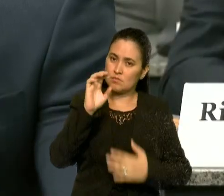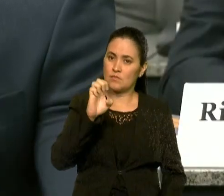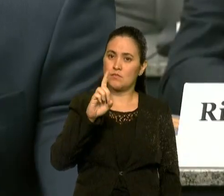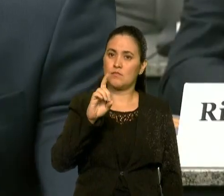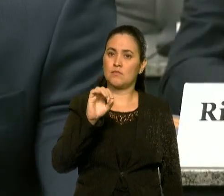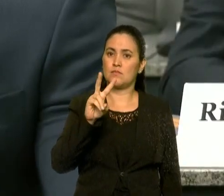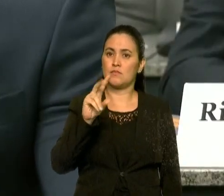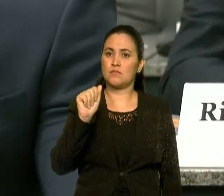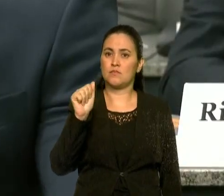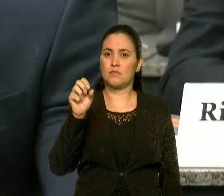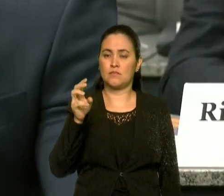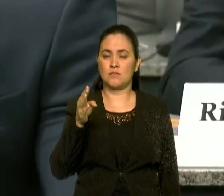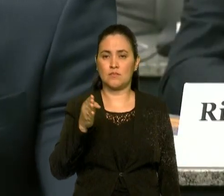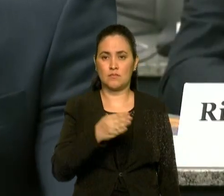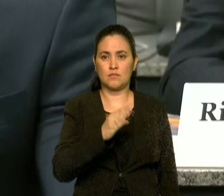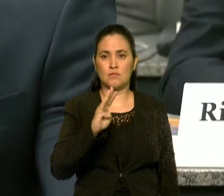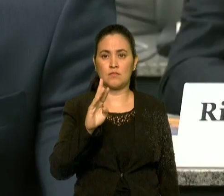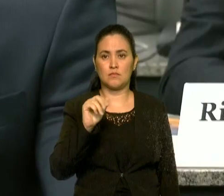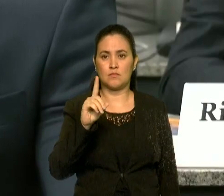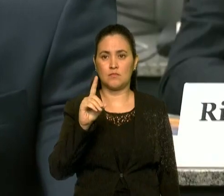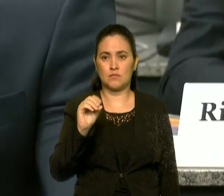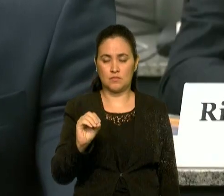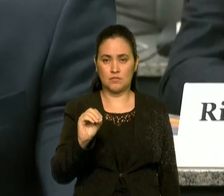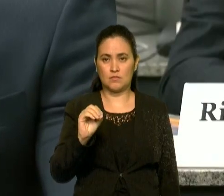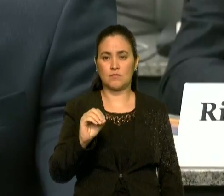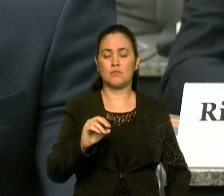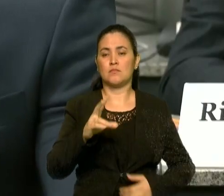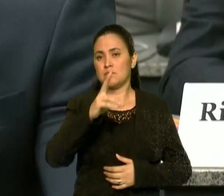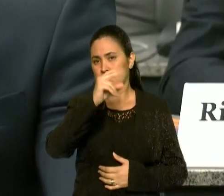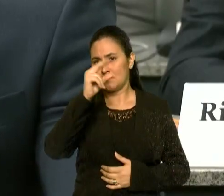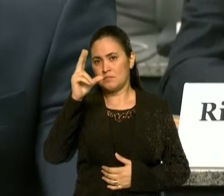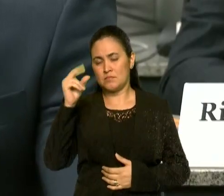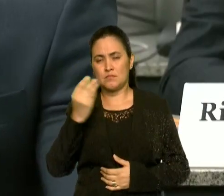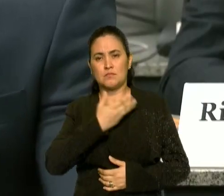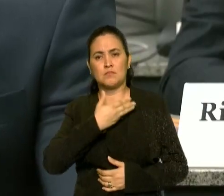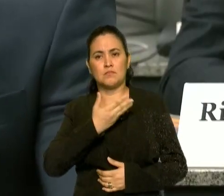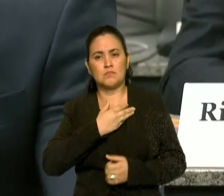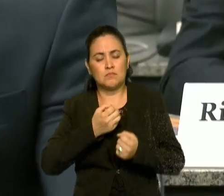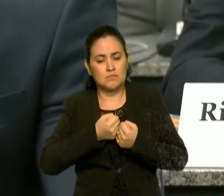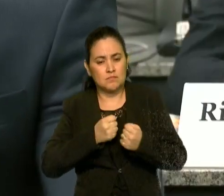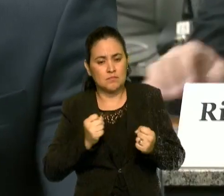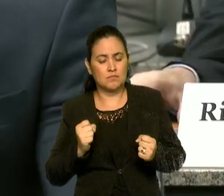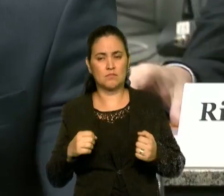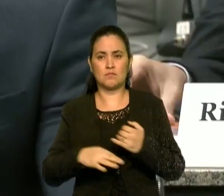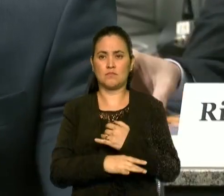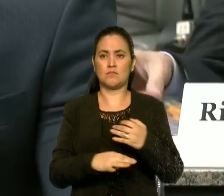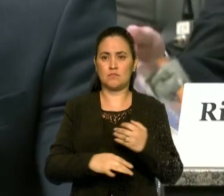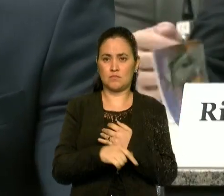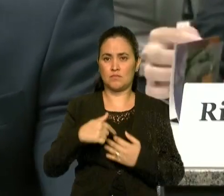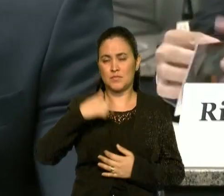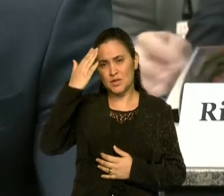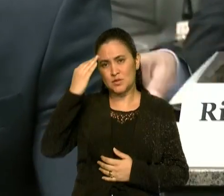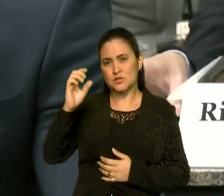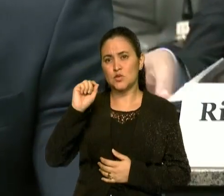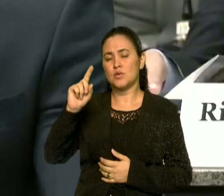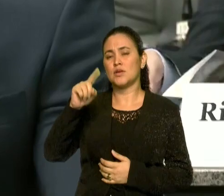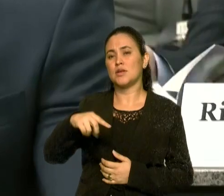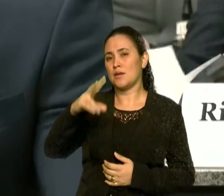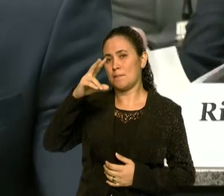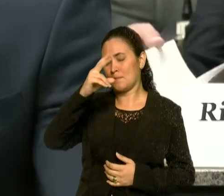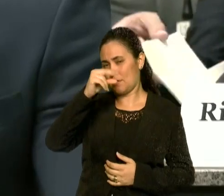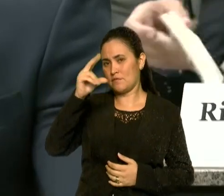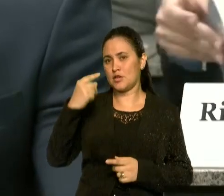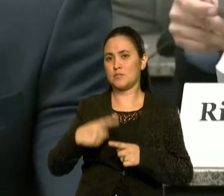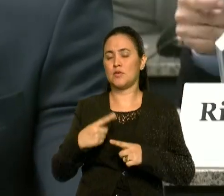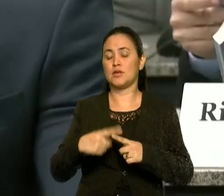senhor, a qual são colegas prefeitos de grandes cidades. E eu sei, Fábio, o que é ser prefeito, porque tem um prefeito